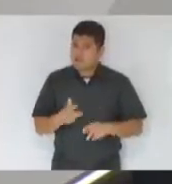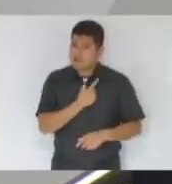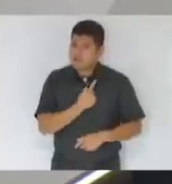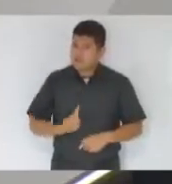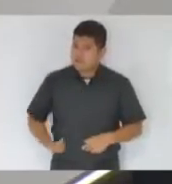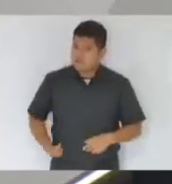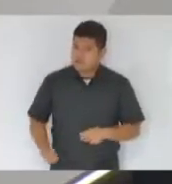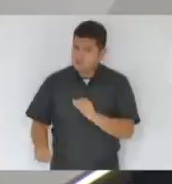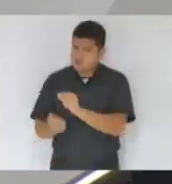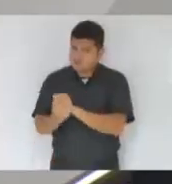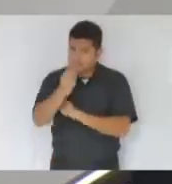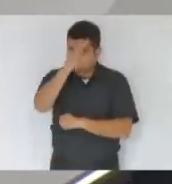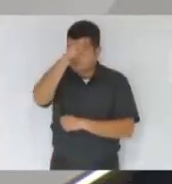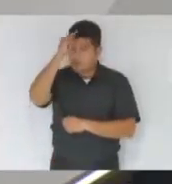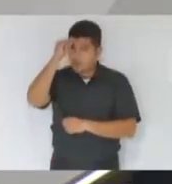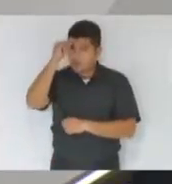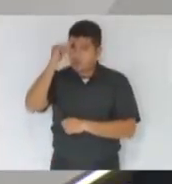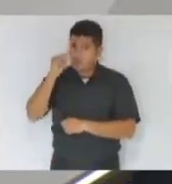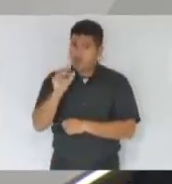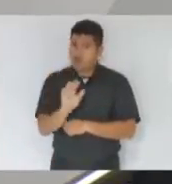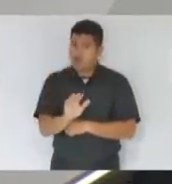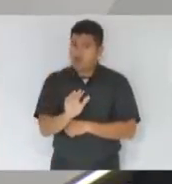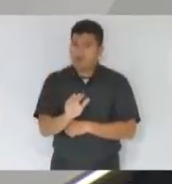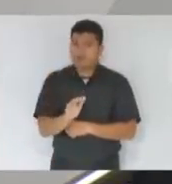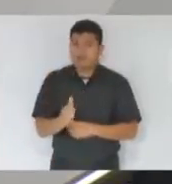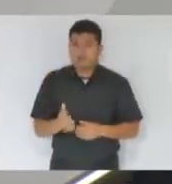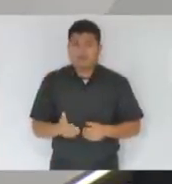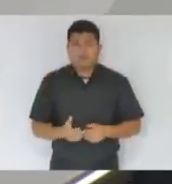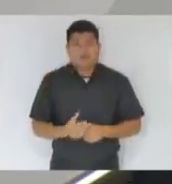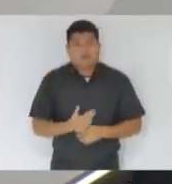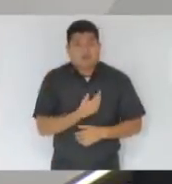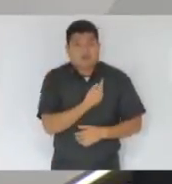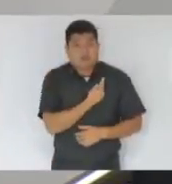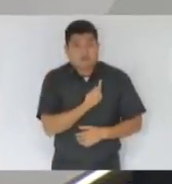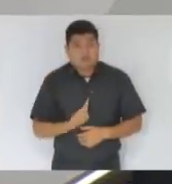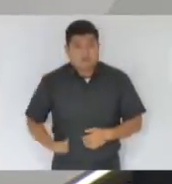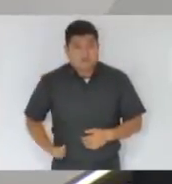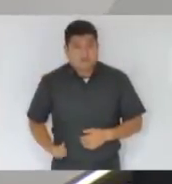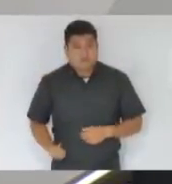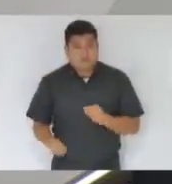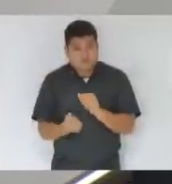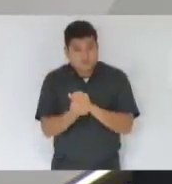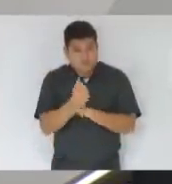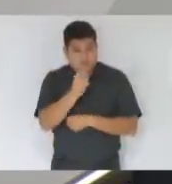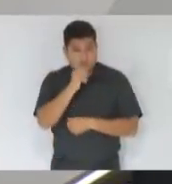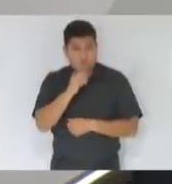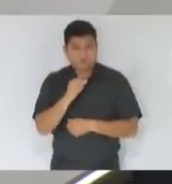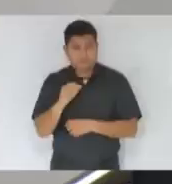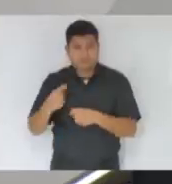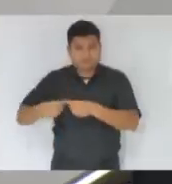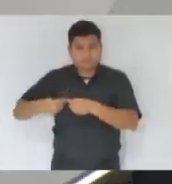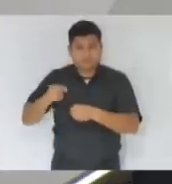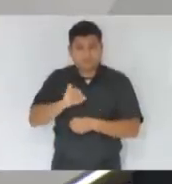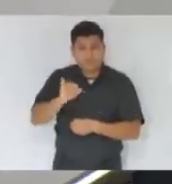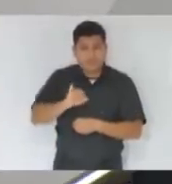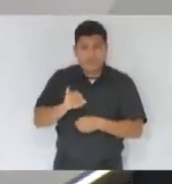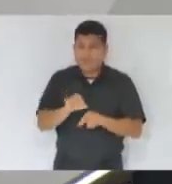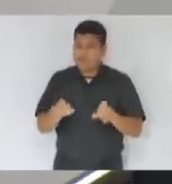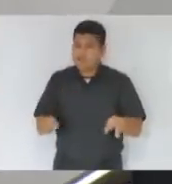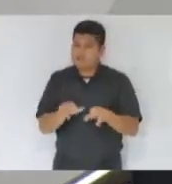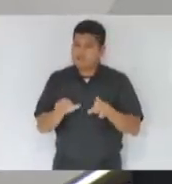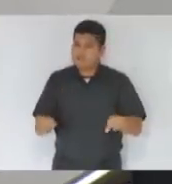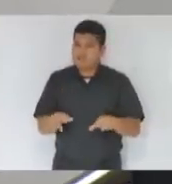do prefeito. Outra coisa é o governador com a cidade de Itajaí. Ele jamais